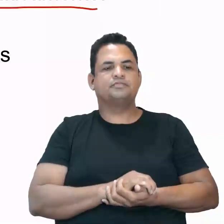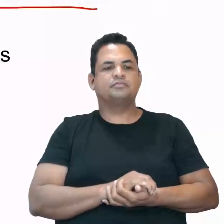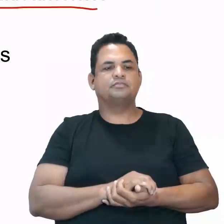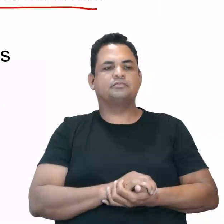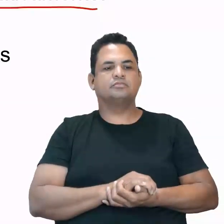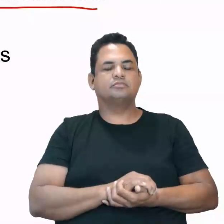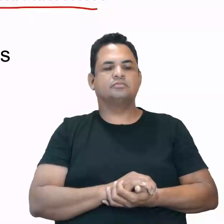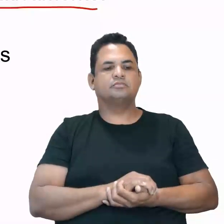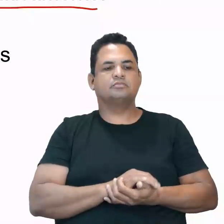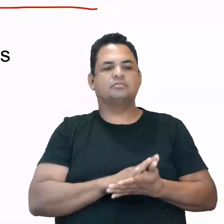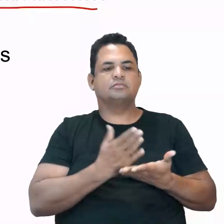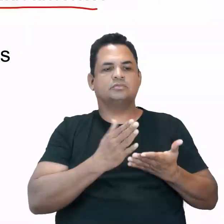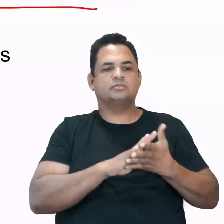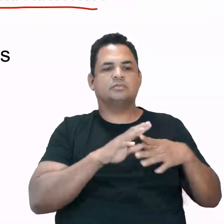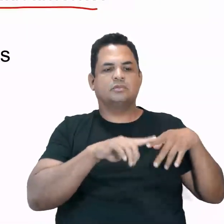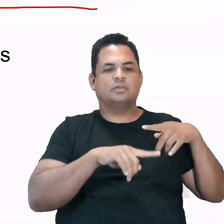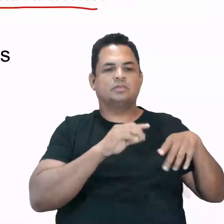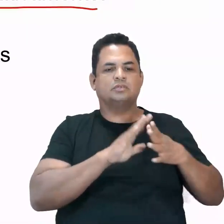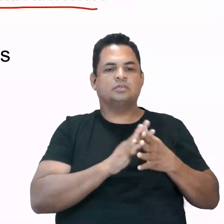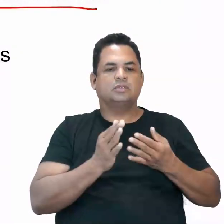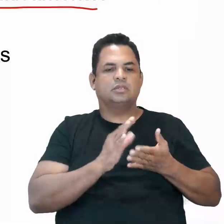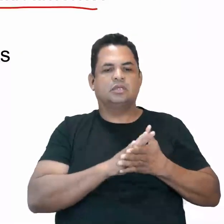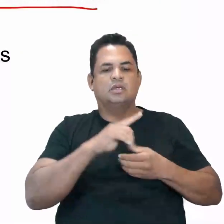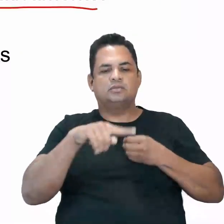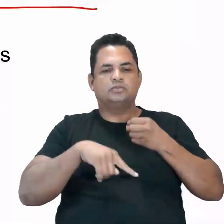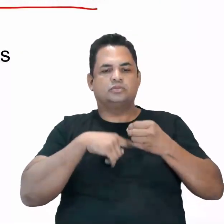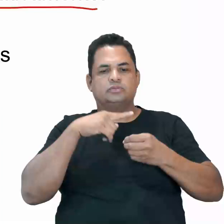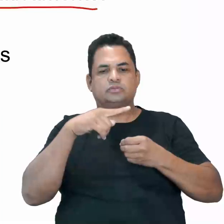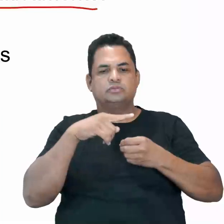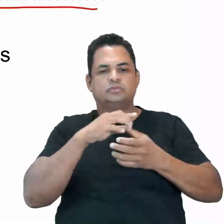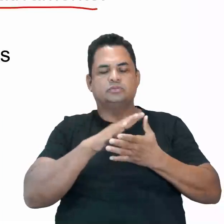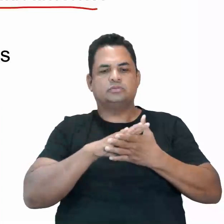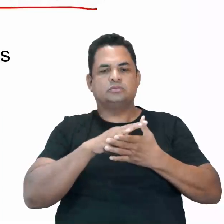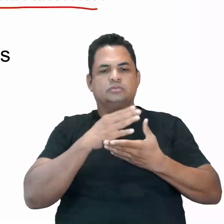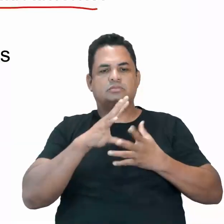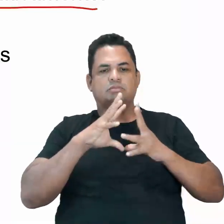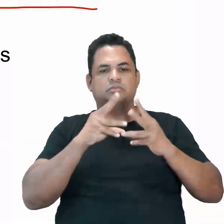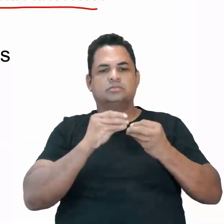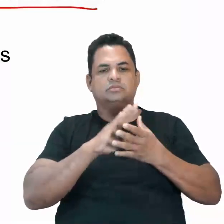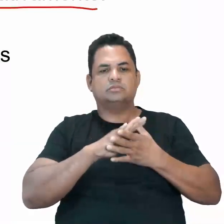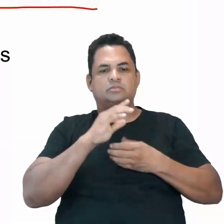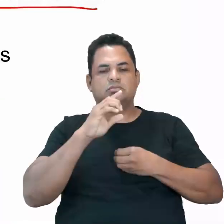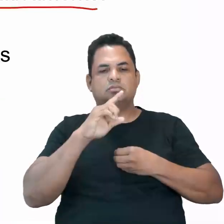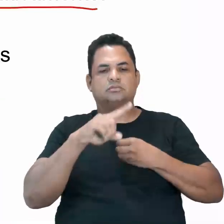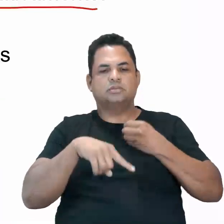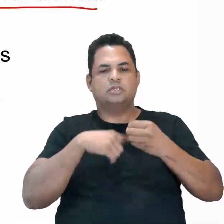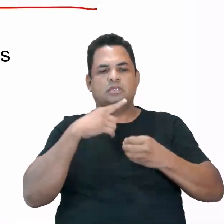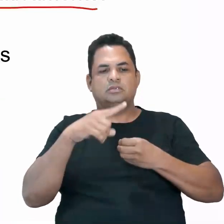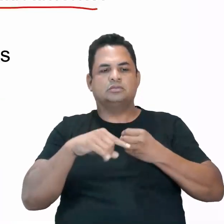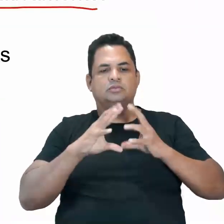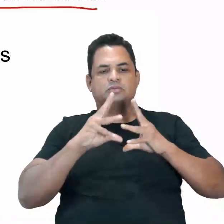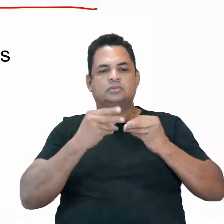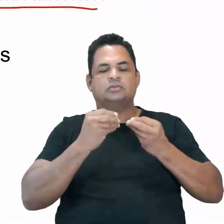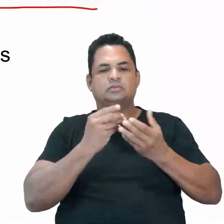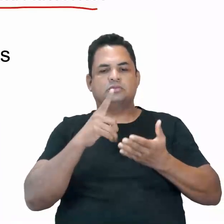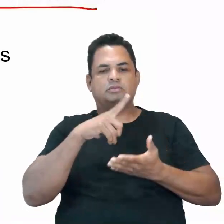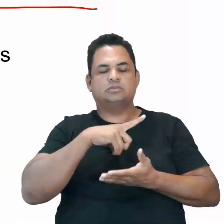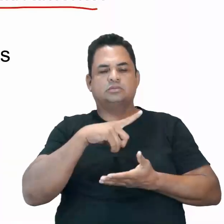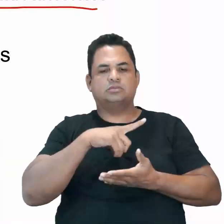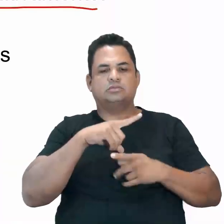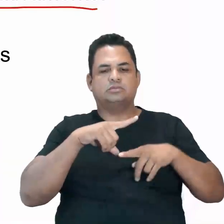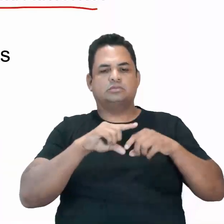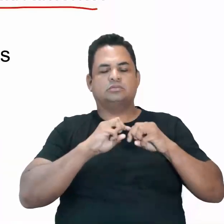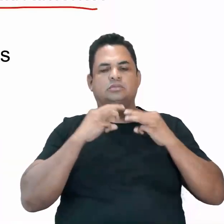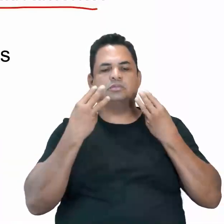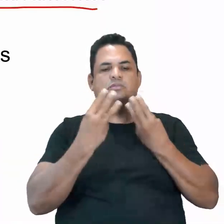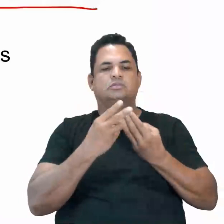os corpos são formados por átomos, sabemos que todo tipo de matéria que nós conhecemos, né, Décio? É